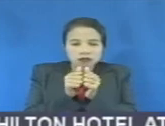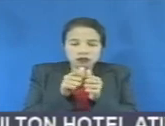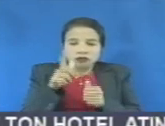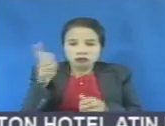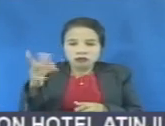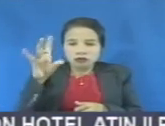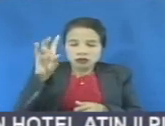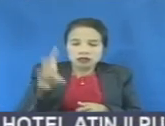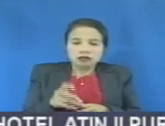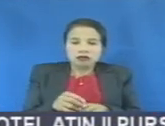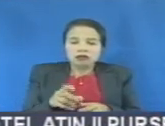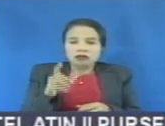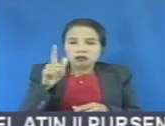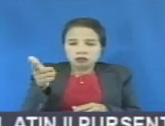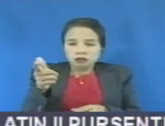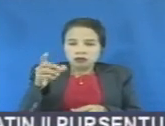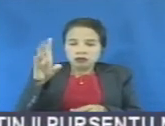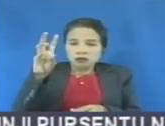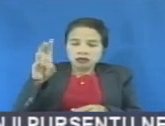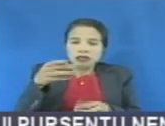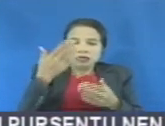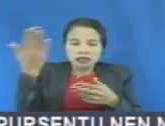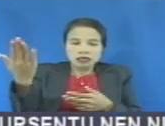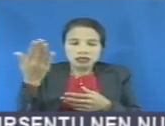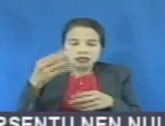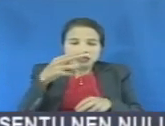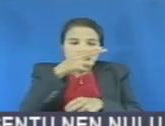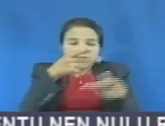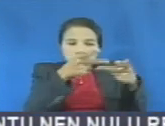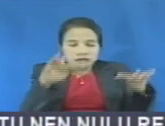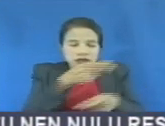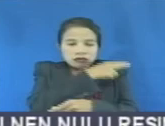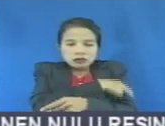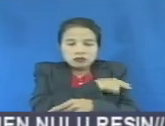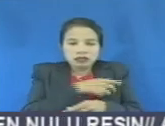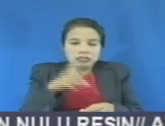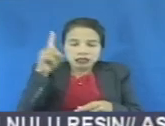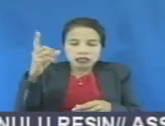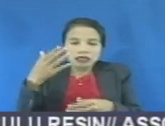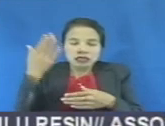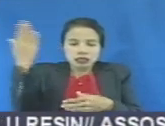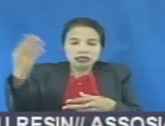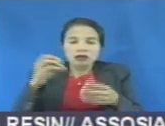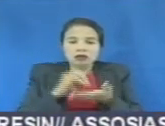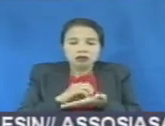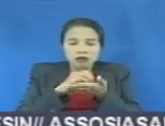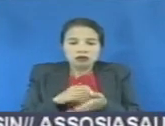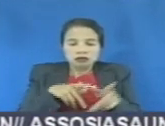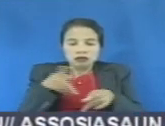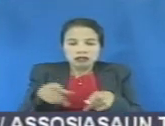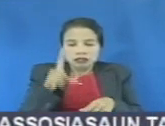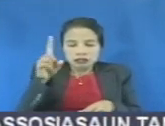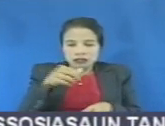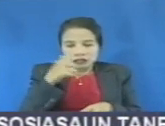cronulo recinhito, na indronulo recinem baixa ia sala isolamento Veracruz, na ida ia ocusi, no cidadão da